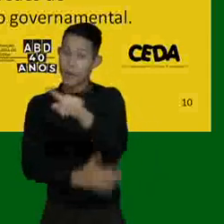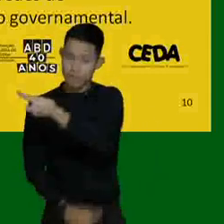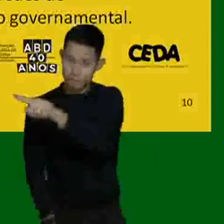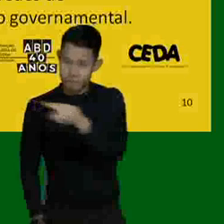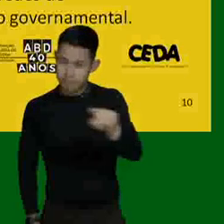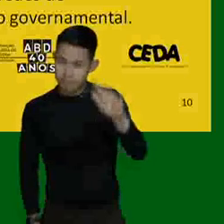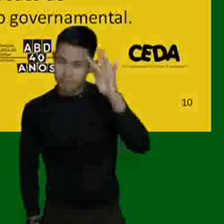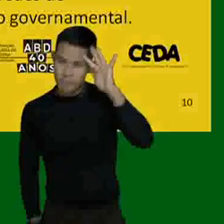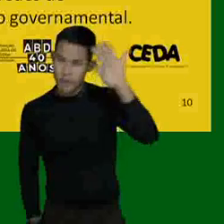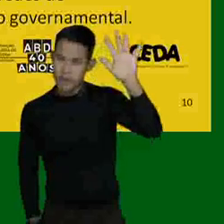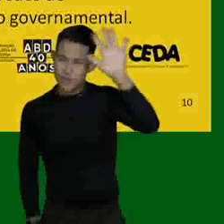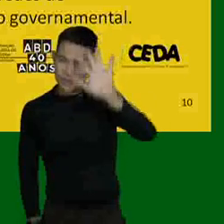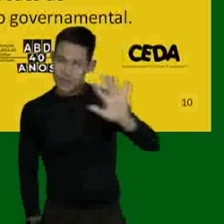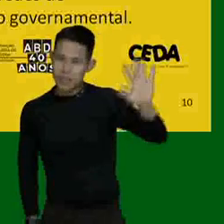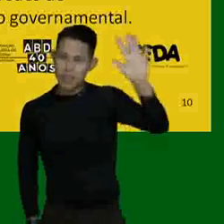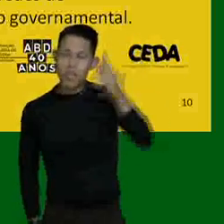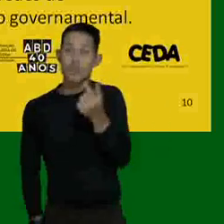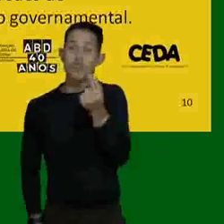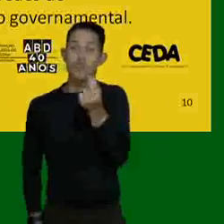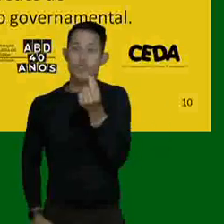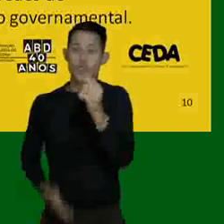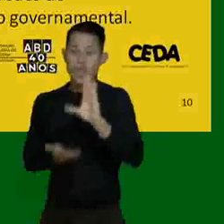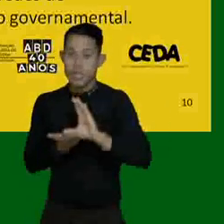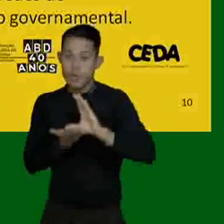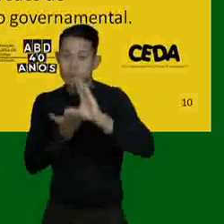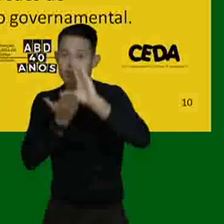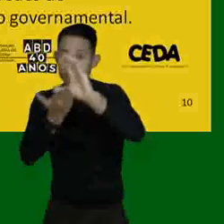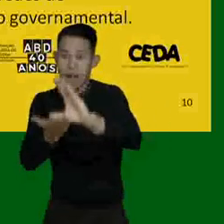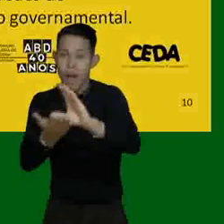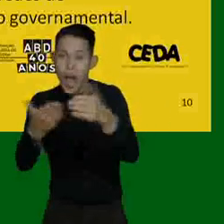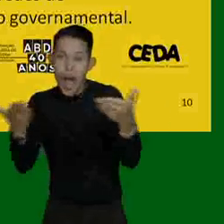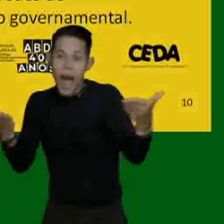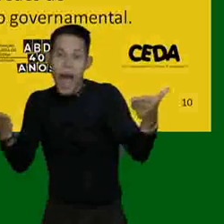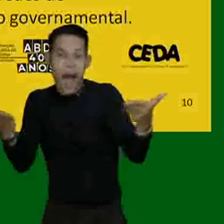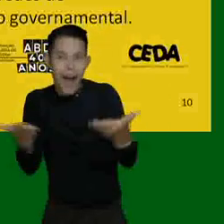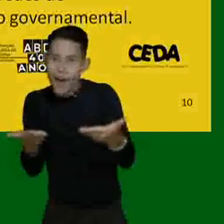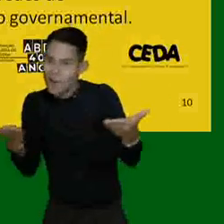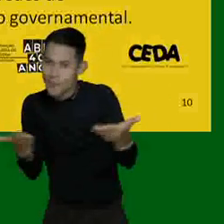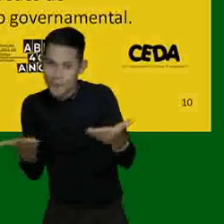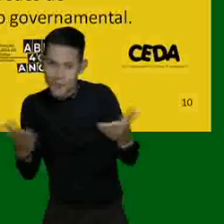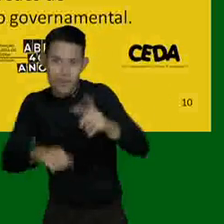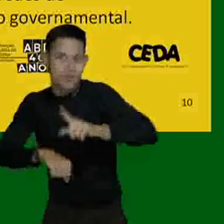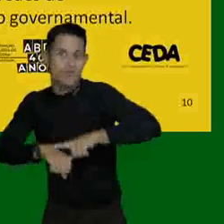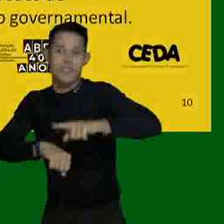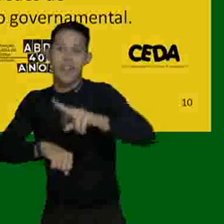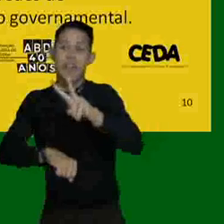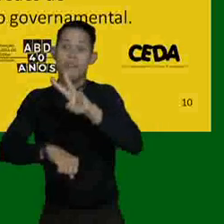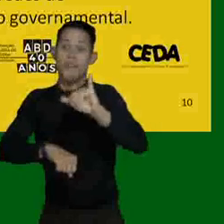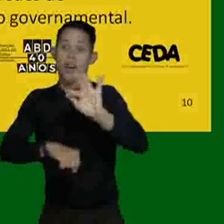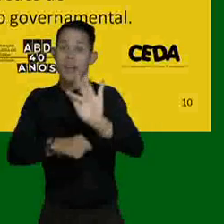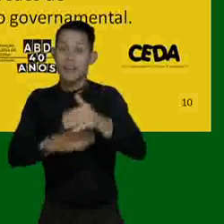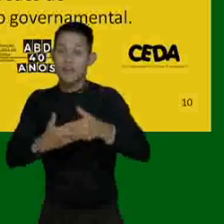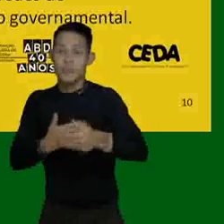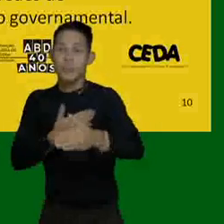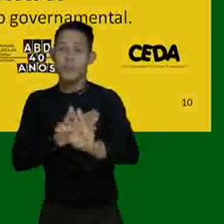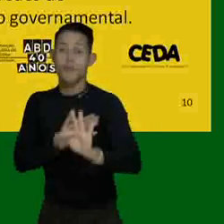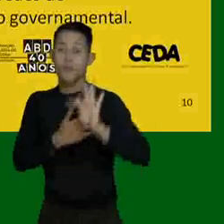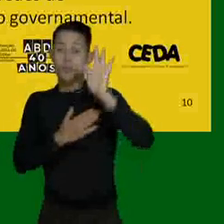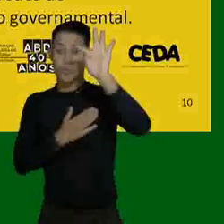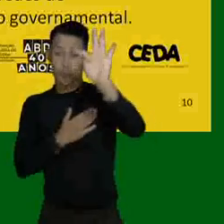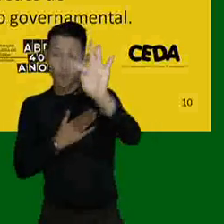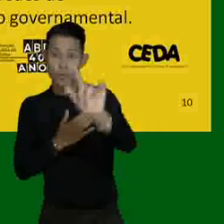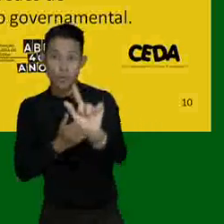recursos neste momento nós vamos estar eh economizando recursos futuramente porque esses